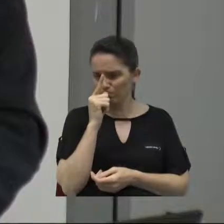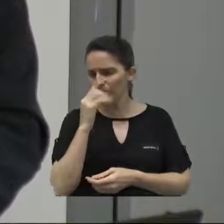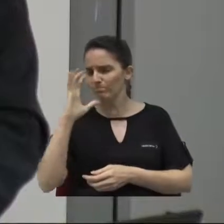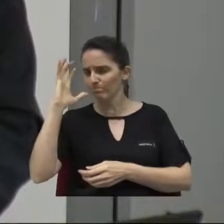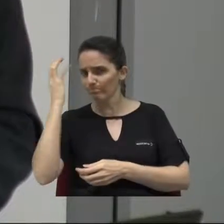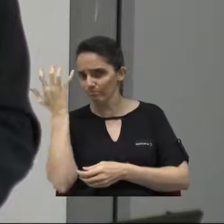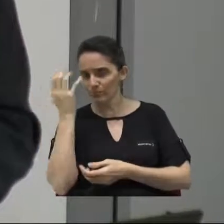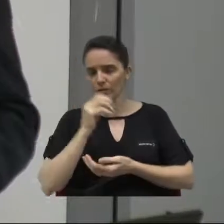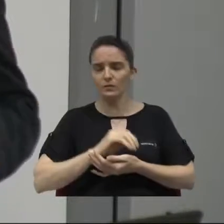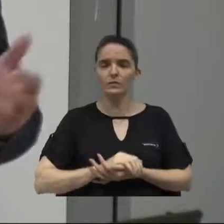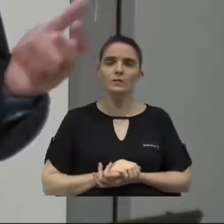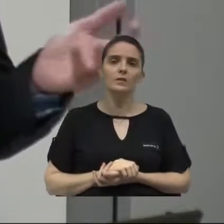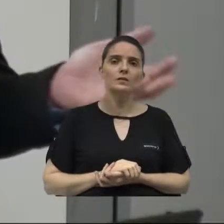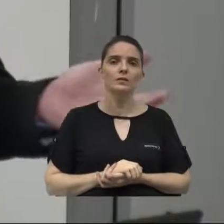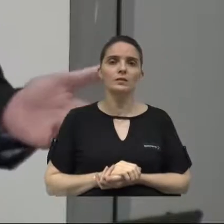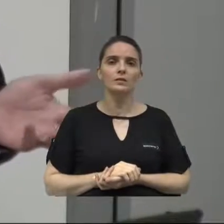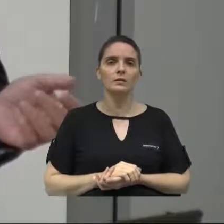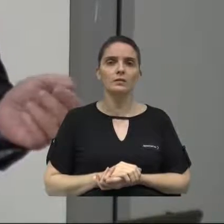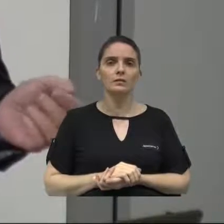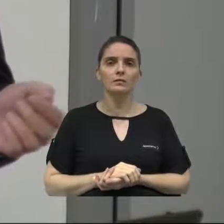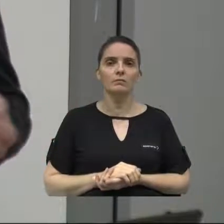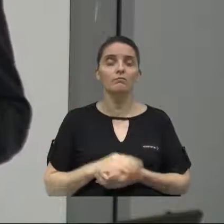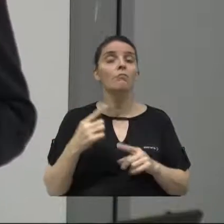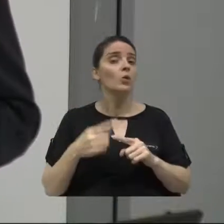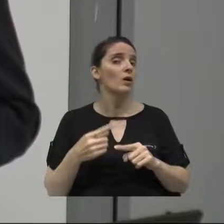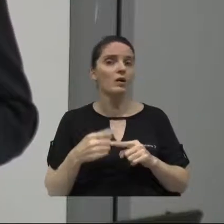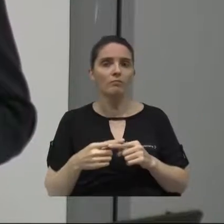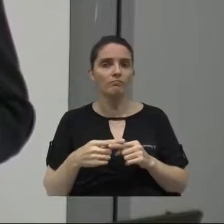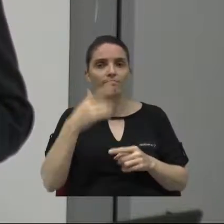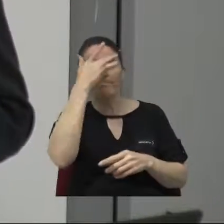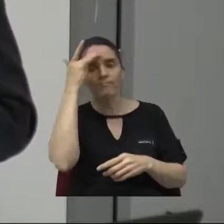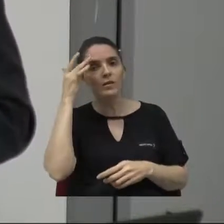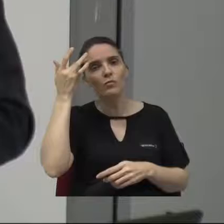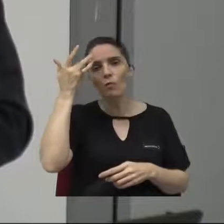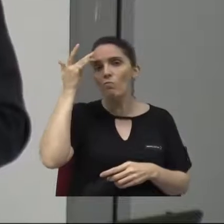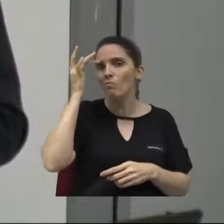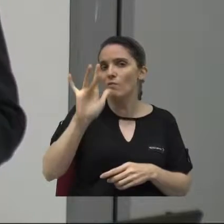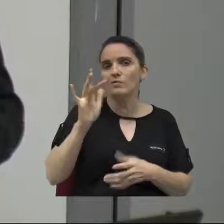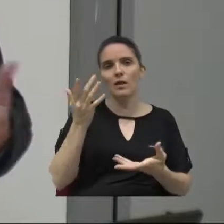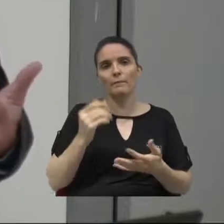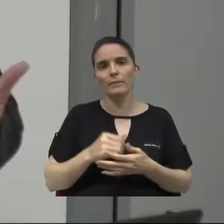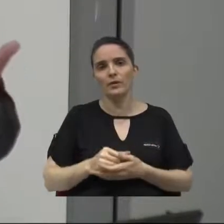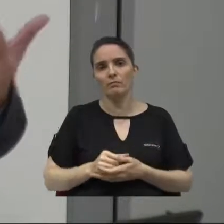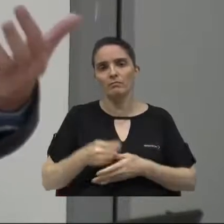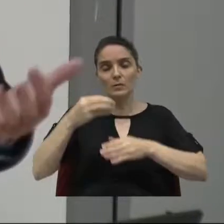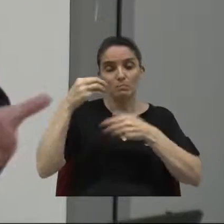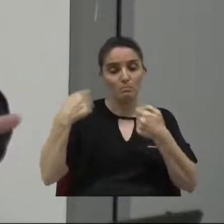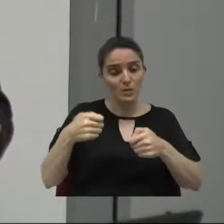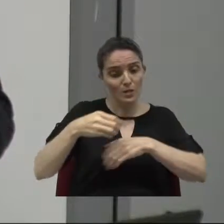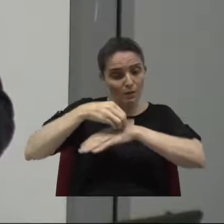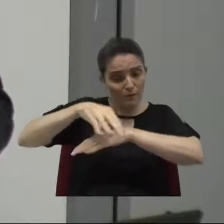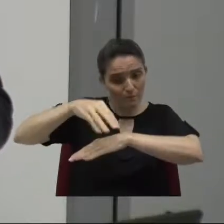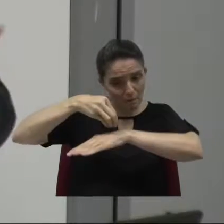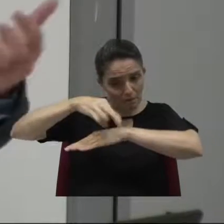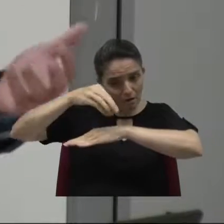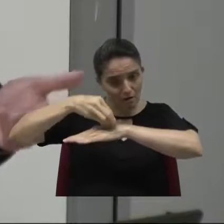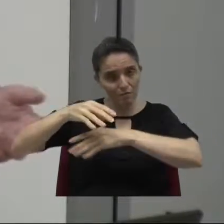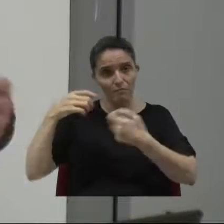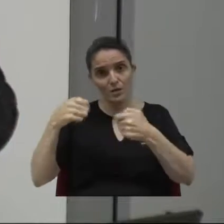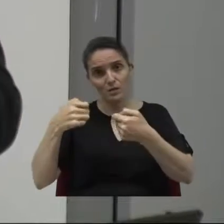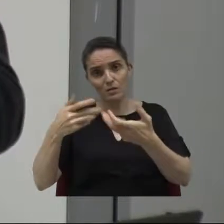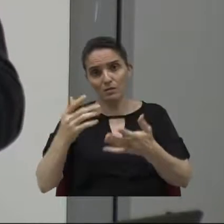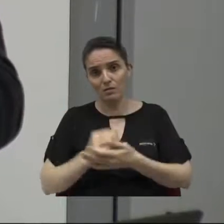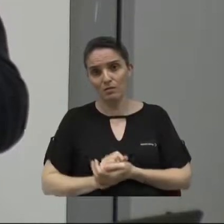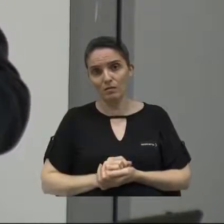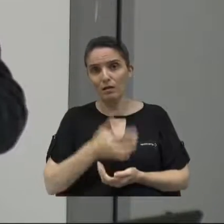Tudo isso por desinformação, tudo isso por falta de cultura, por